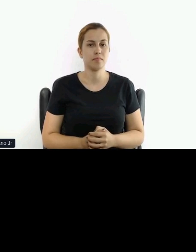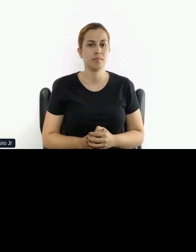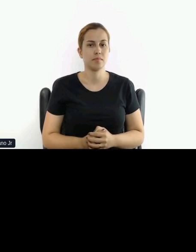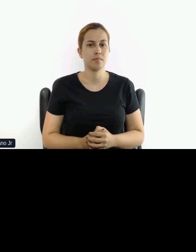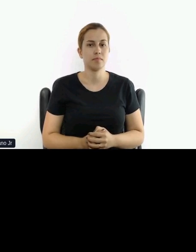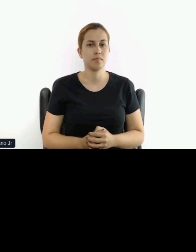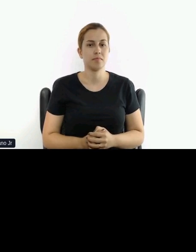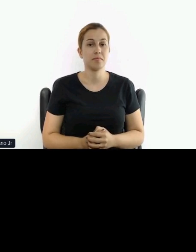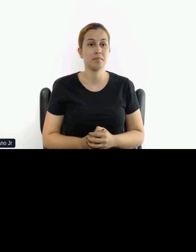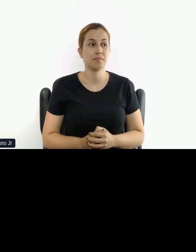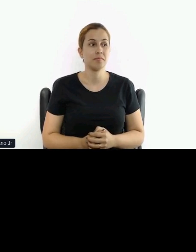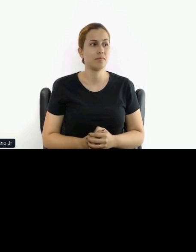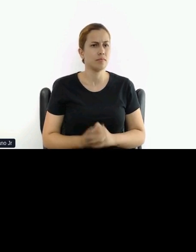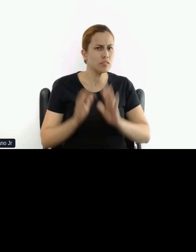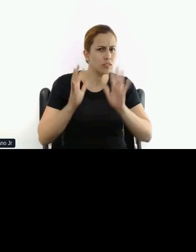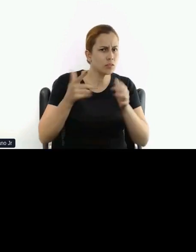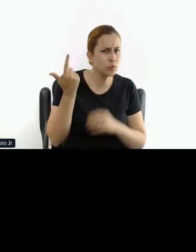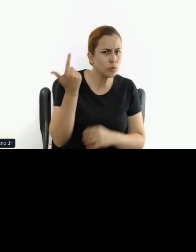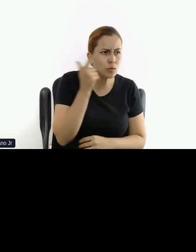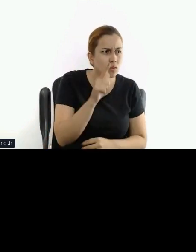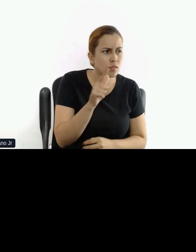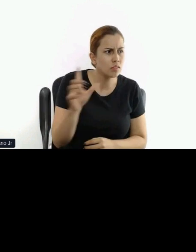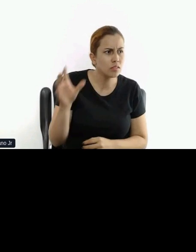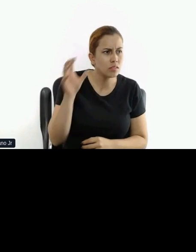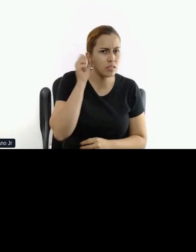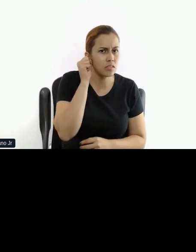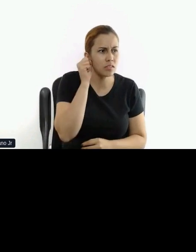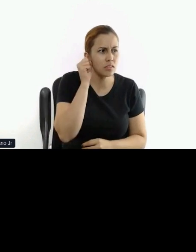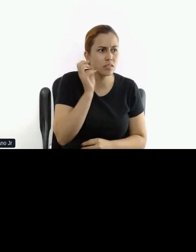A Agatha já está conseguindo nos ouvir e falar?